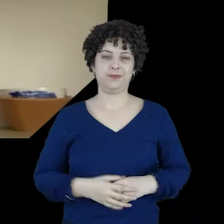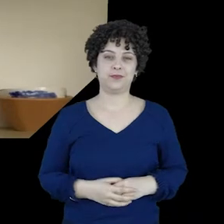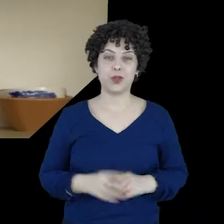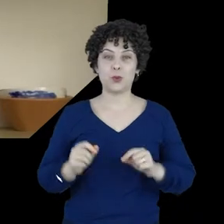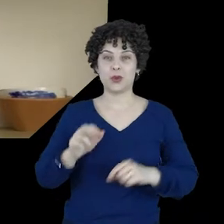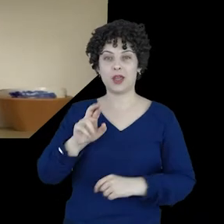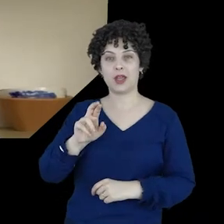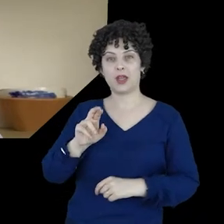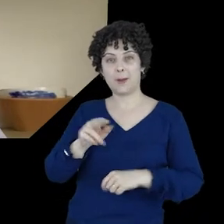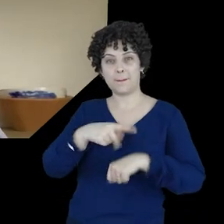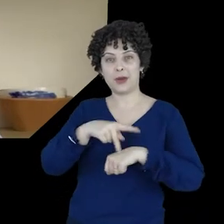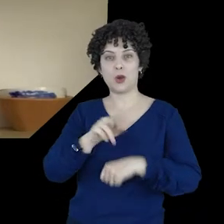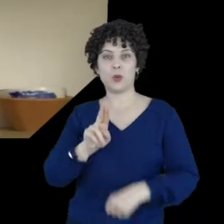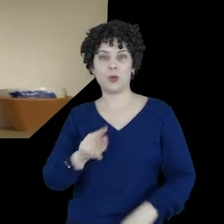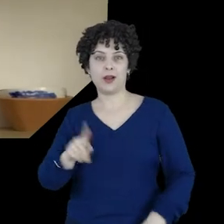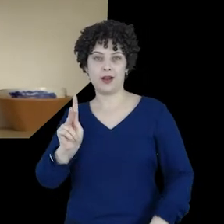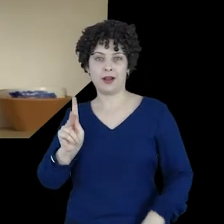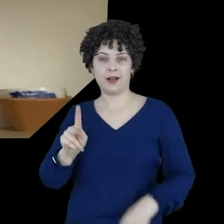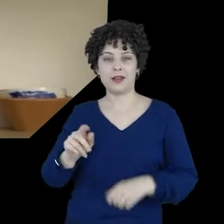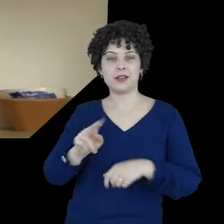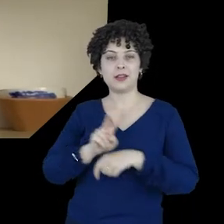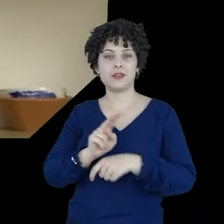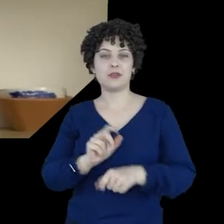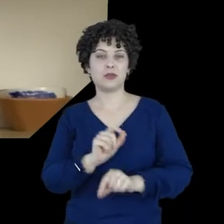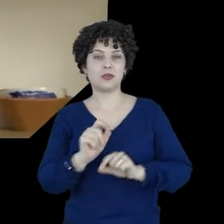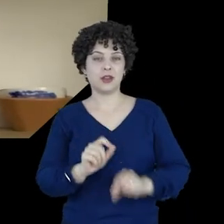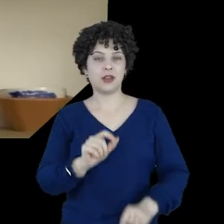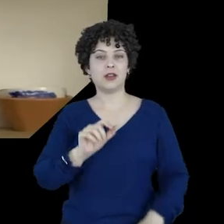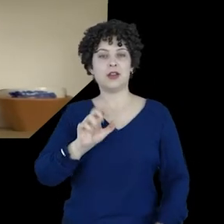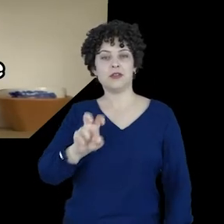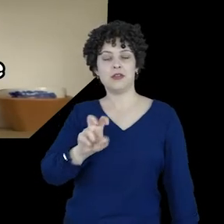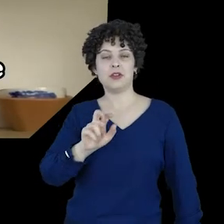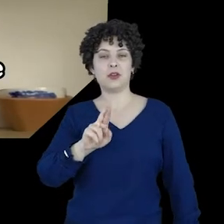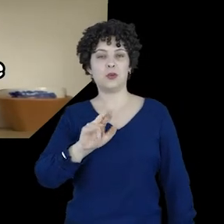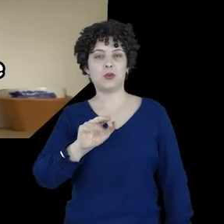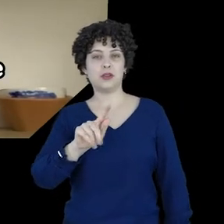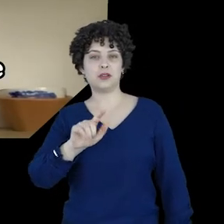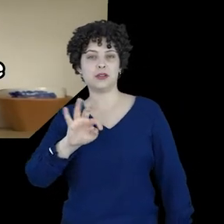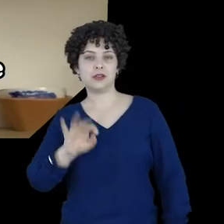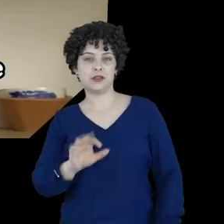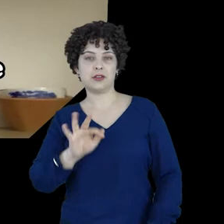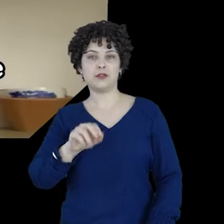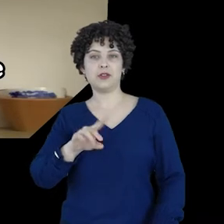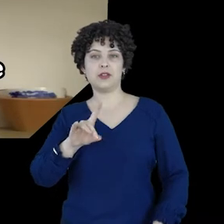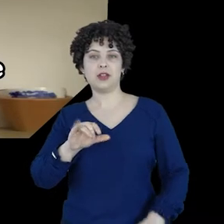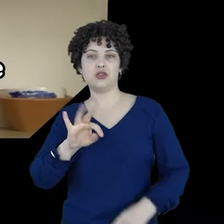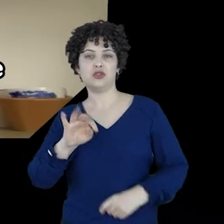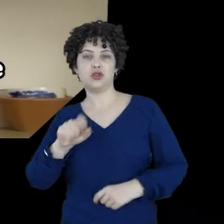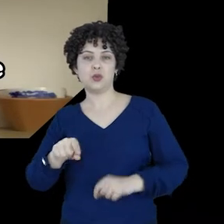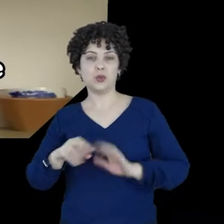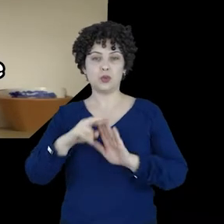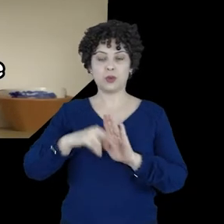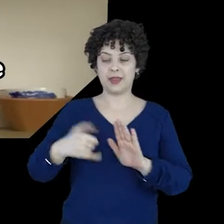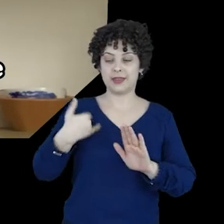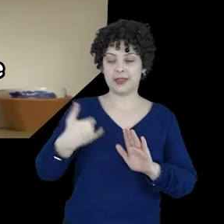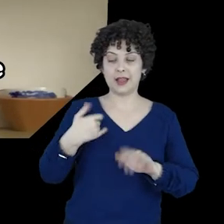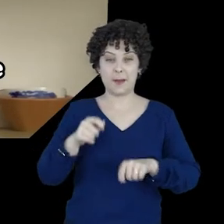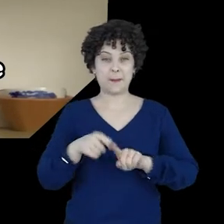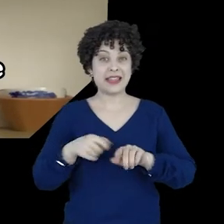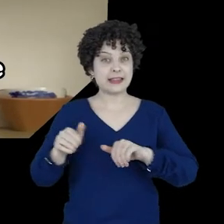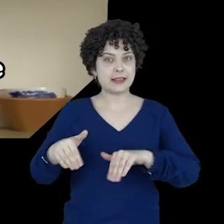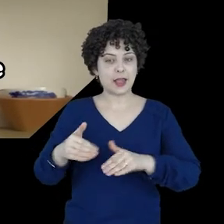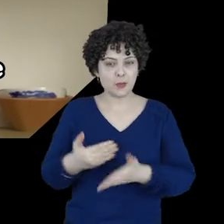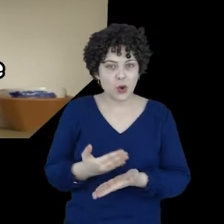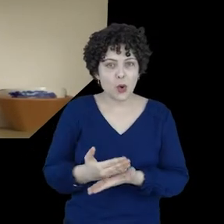É o que vemos no Reino Unido. Defendido pela Five Rights Foundation, o código de design apropriado para a idade passou a valer em setembro desse